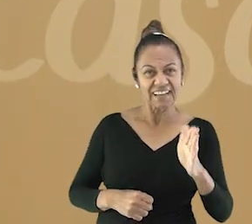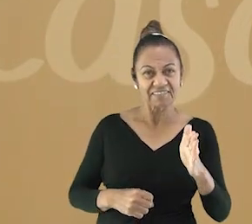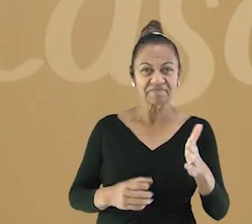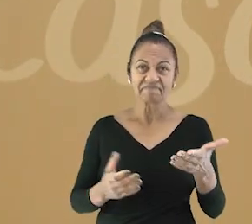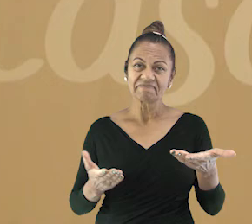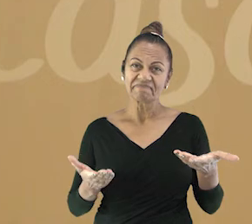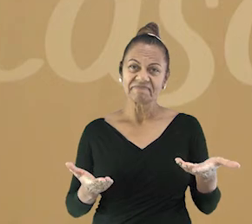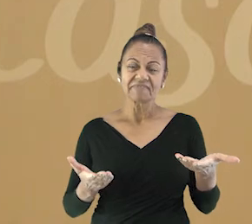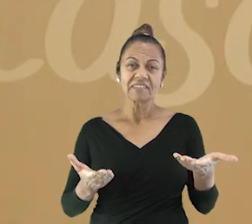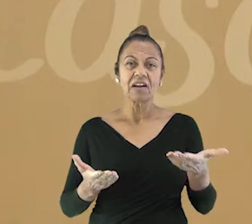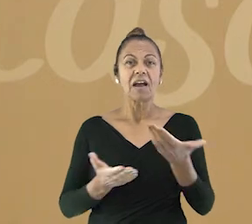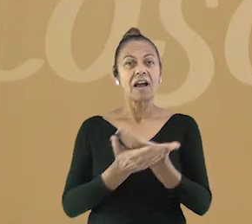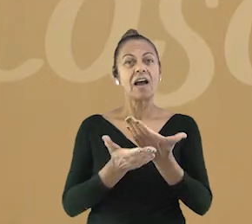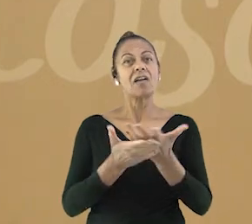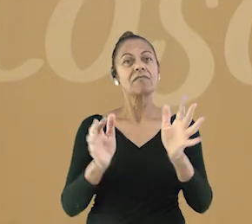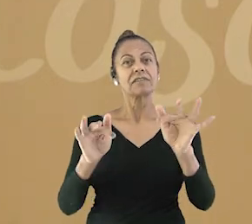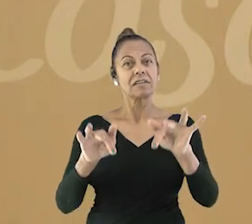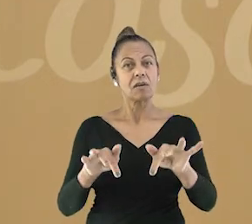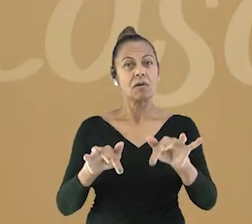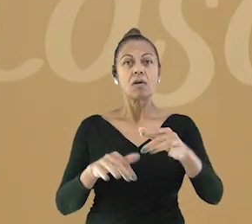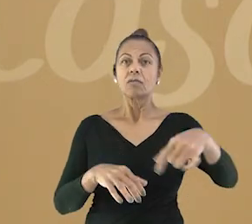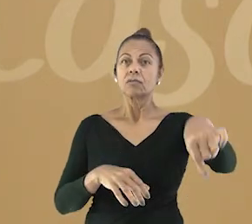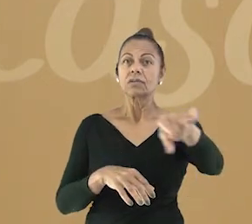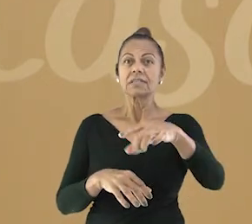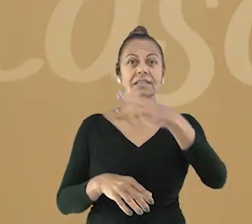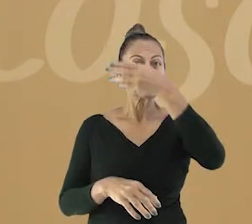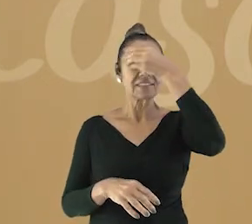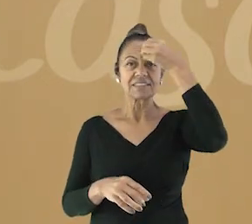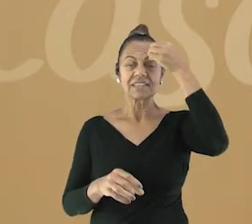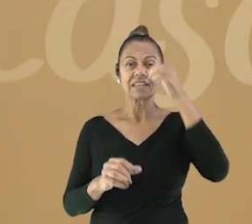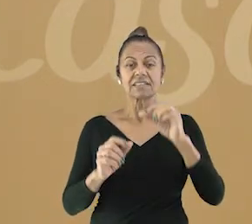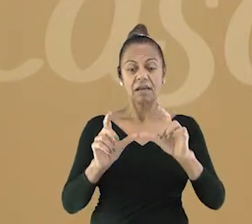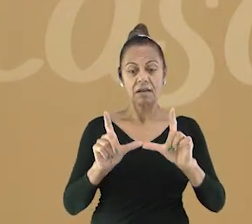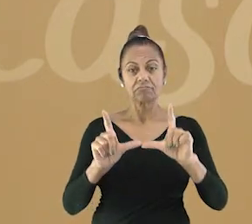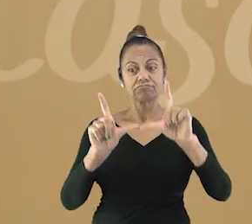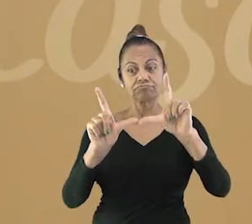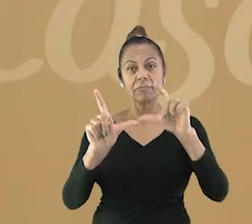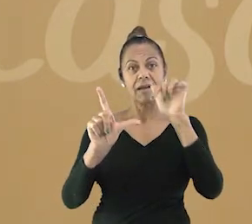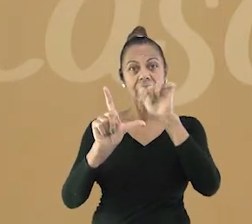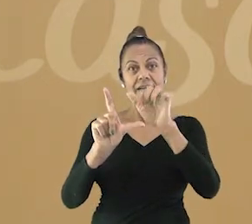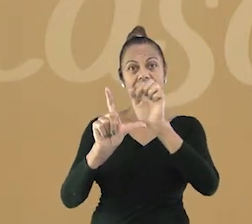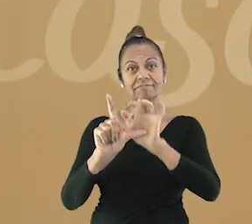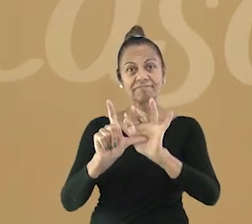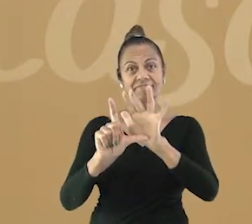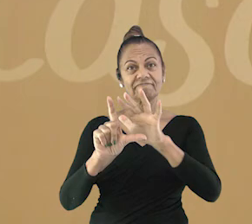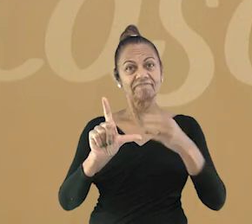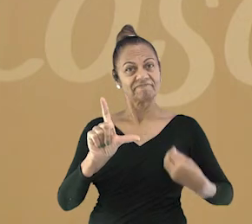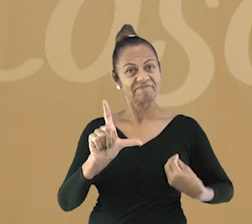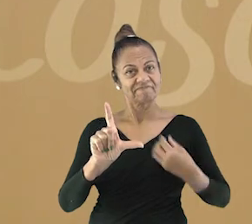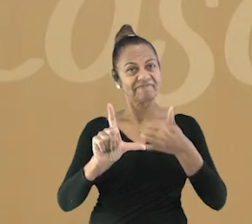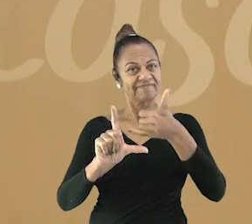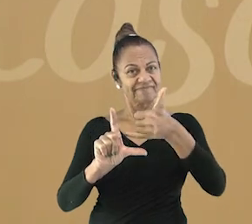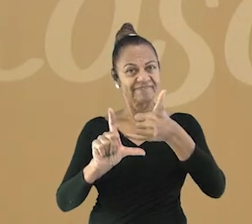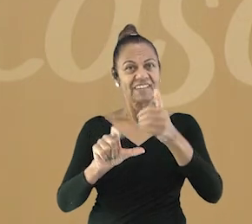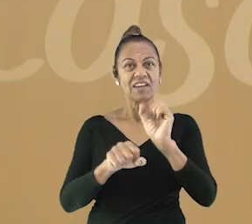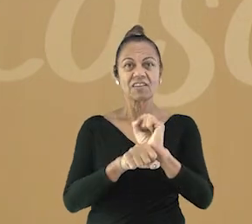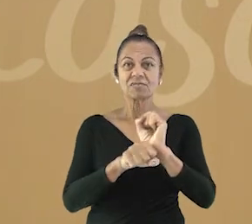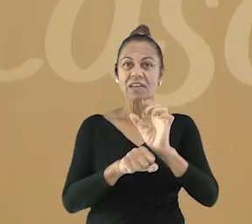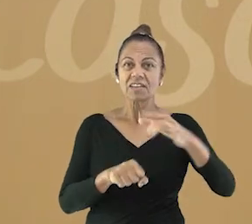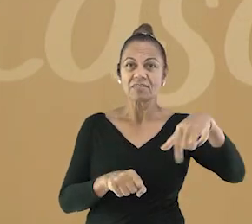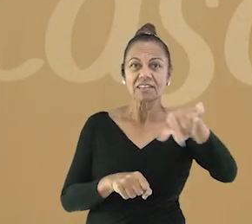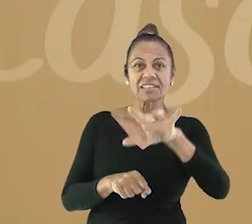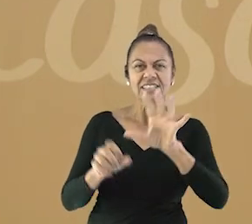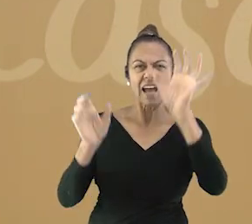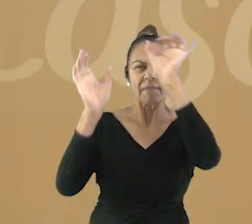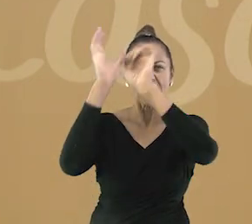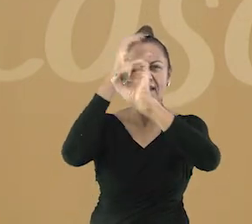esqueçam de registrar a sua presença através do QR Code que está aí no canto da tela. Espero que tenham aprendido bastante durante a